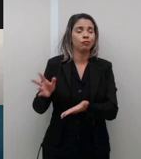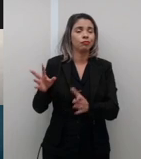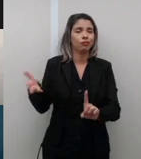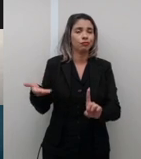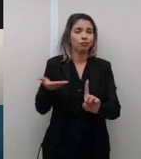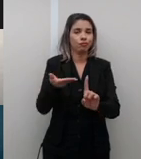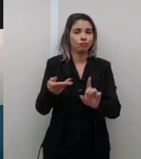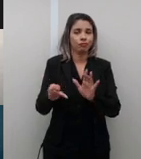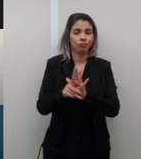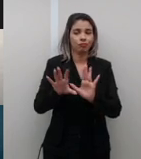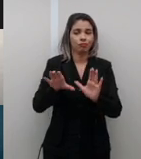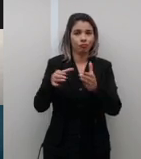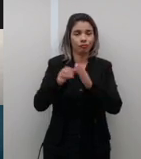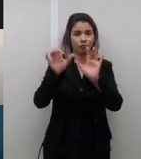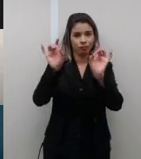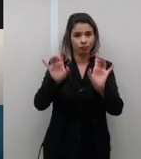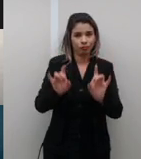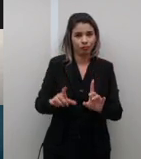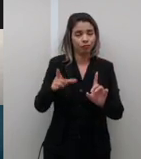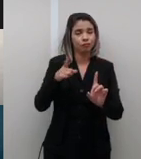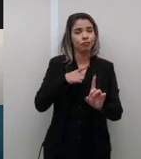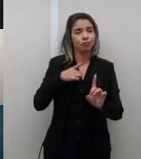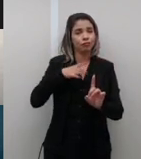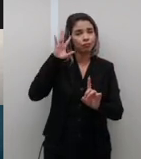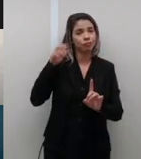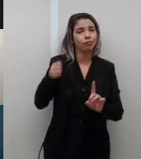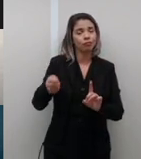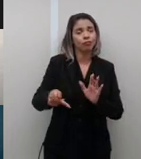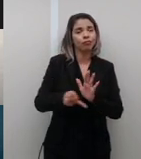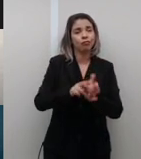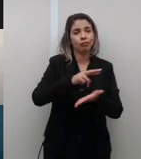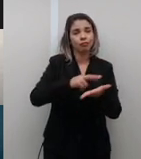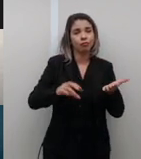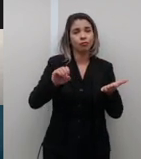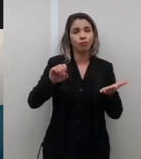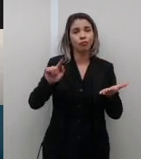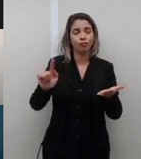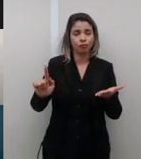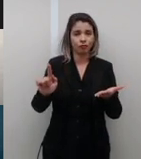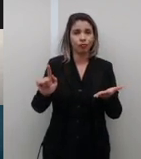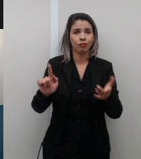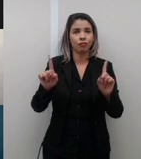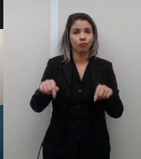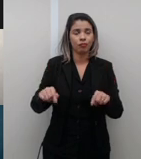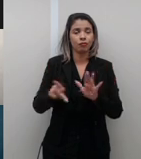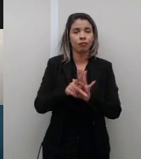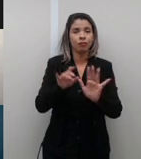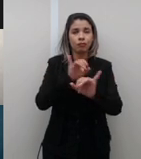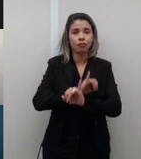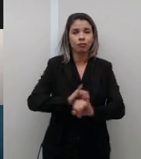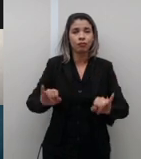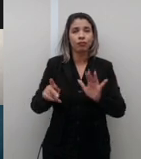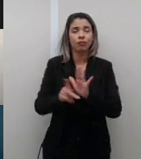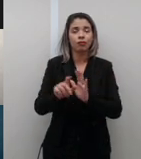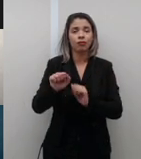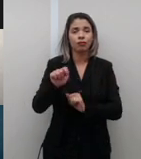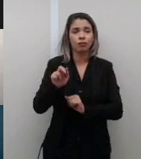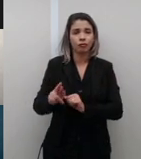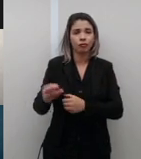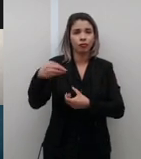Especial, nesse mesmo sentido, né, da relatoria do ministro Og Fernandes, nos declaratórios, no agravo interno,